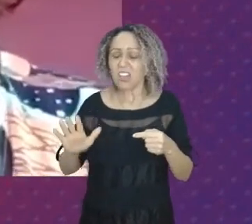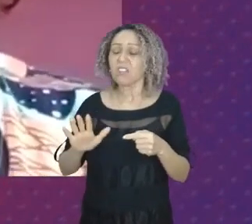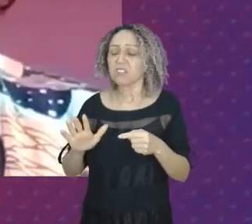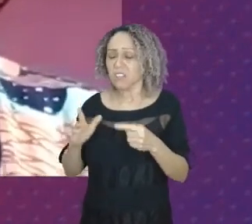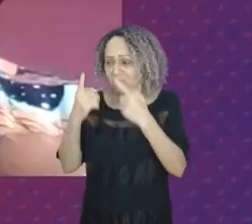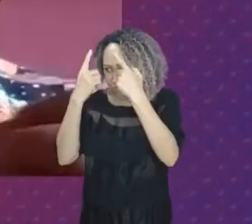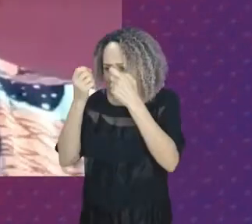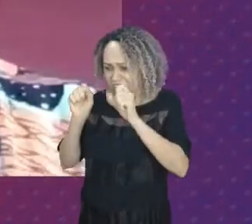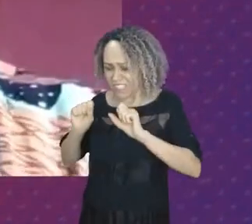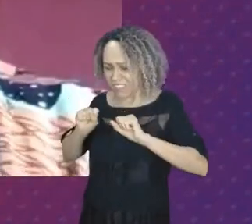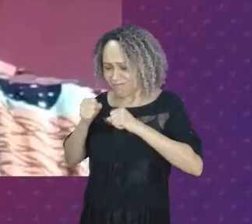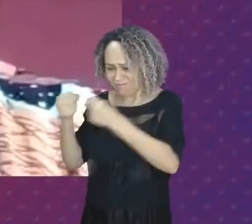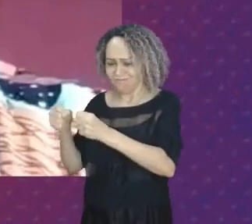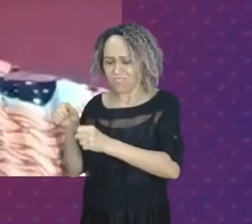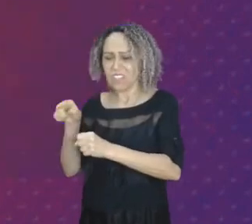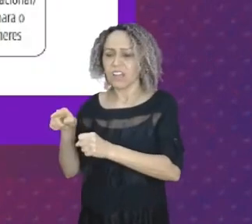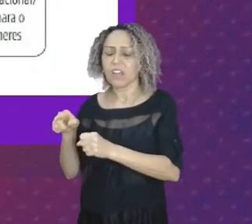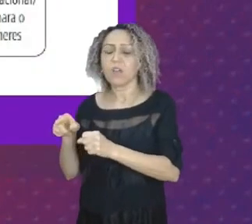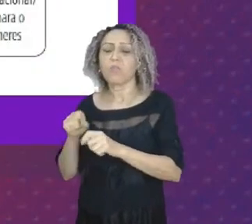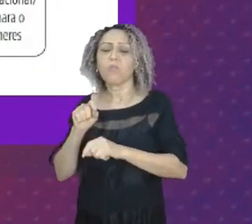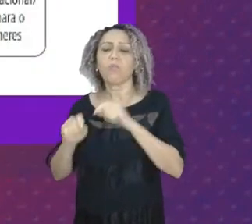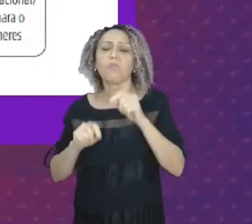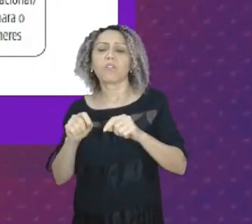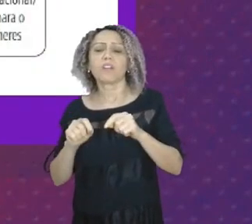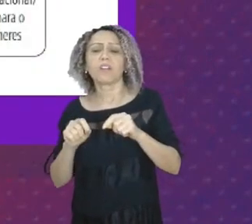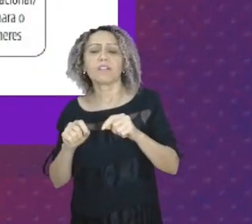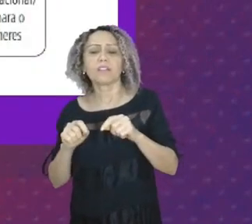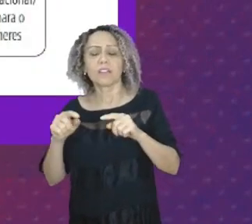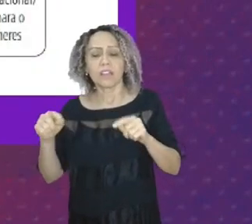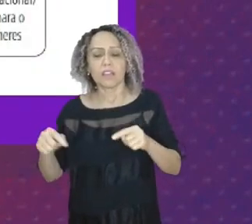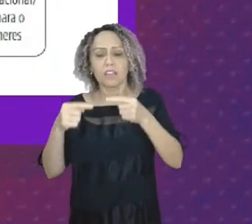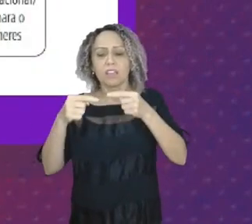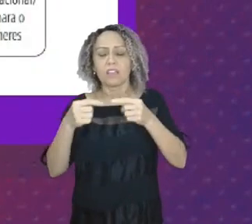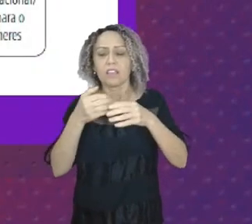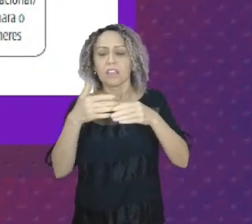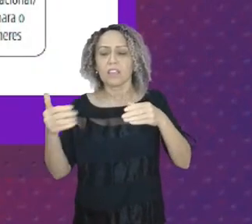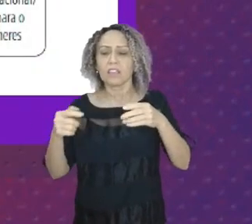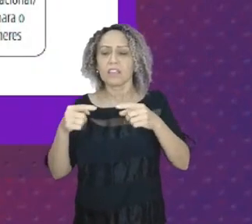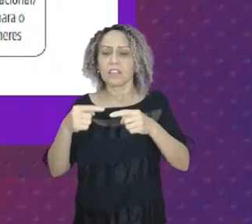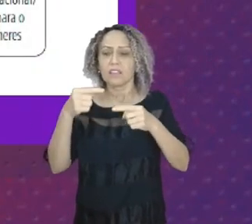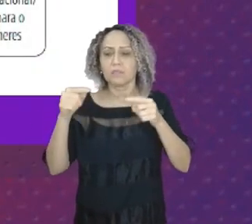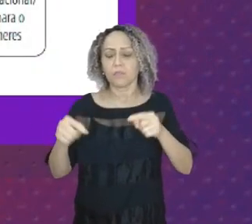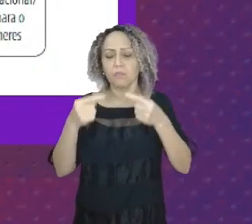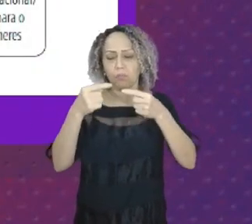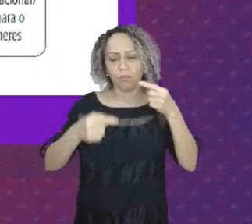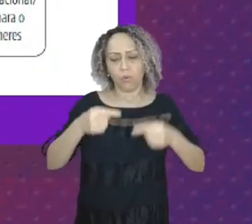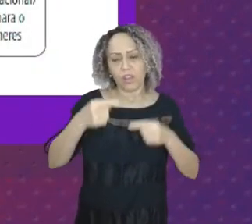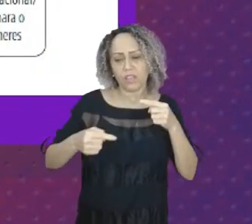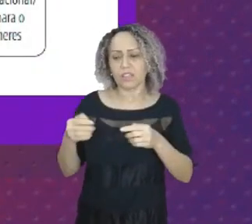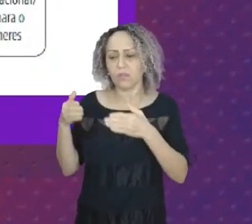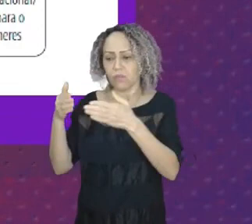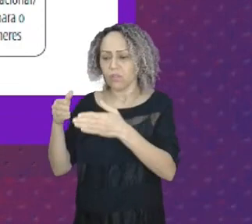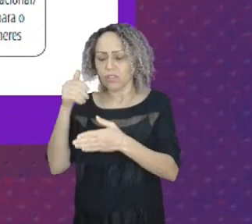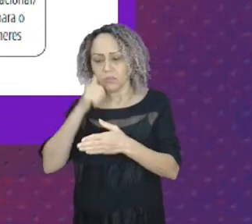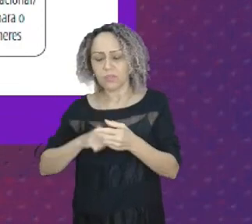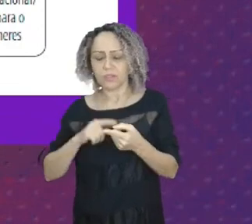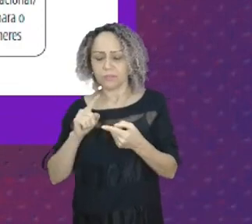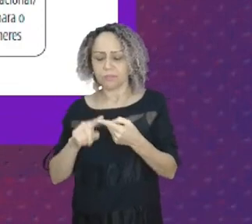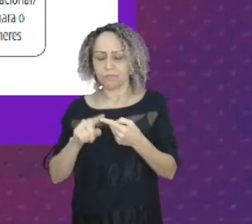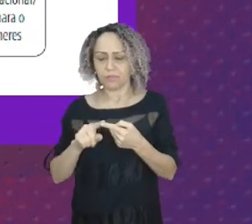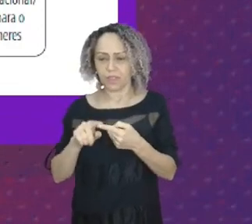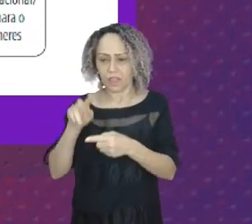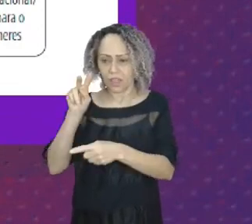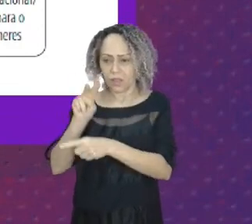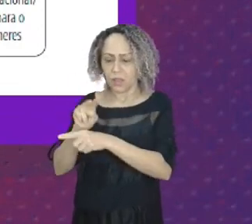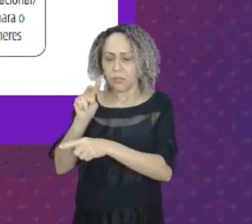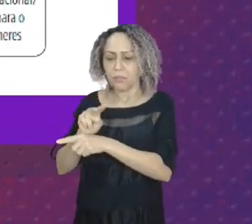categorizar que essas políticas para as mulheres, elas precisam estar vinculadas à prevenção, né? Então, o